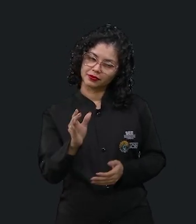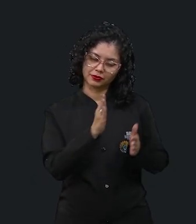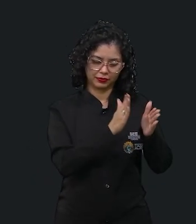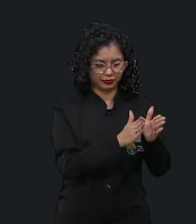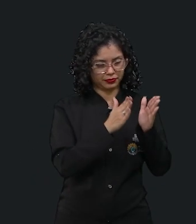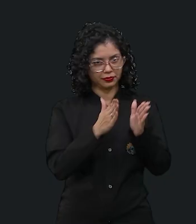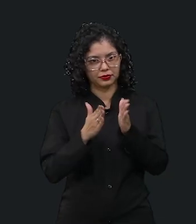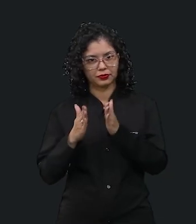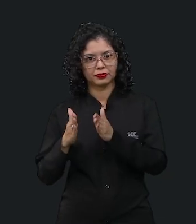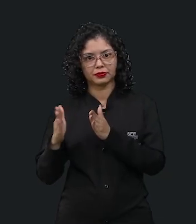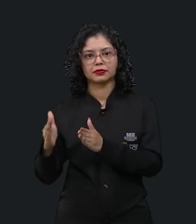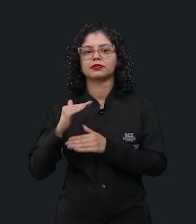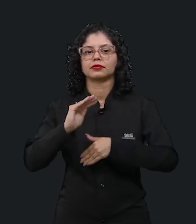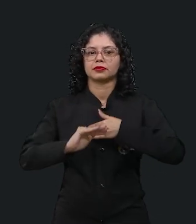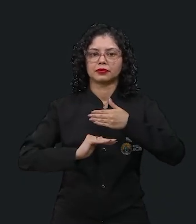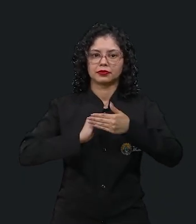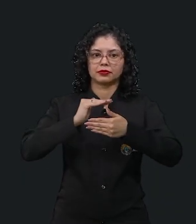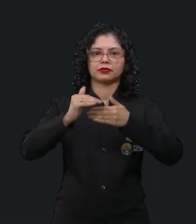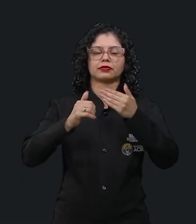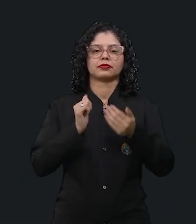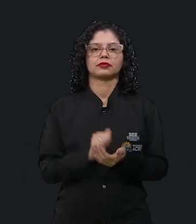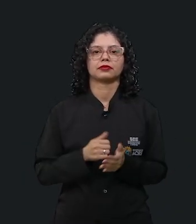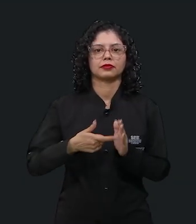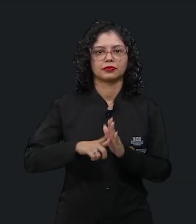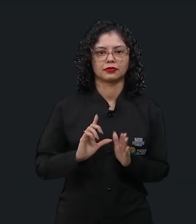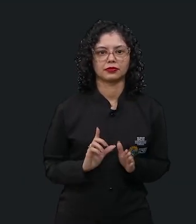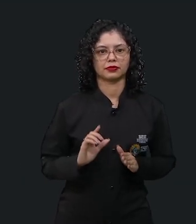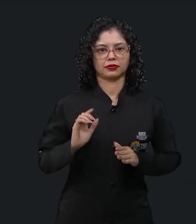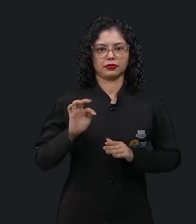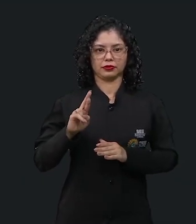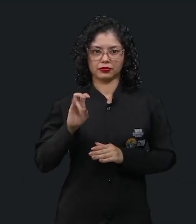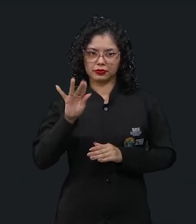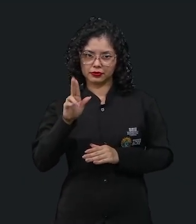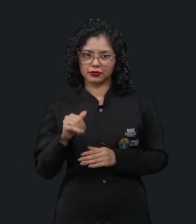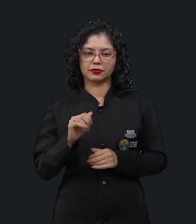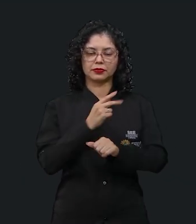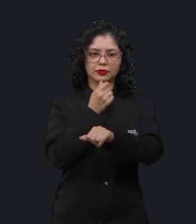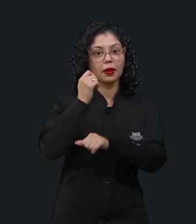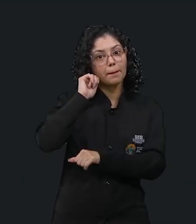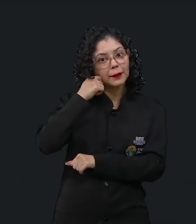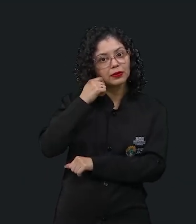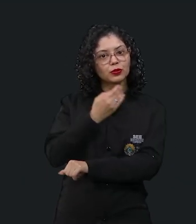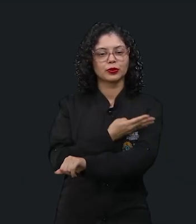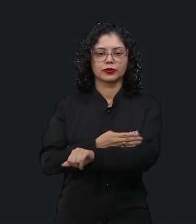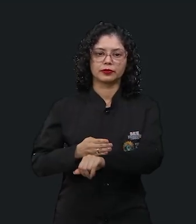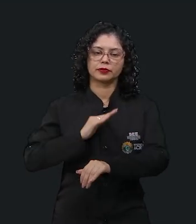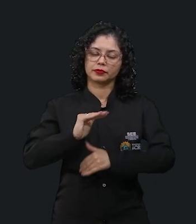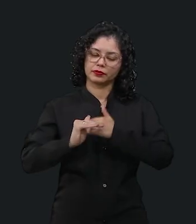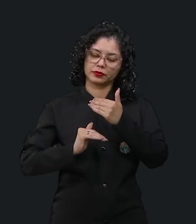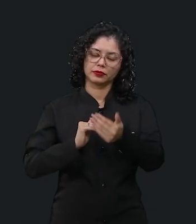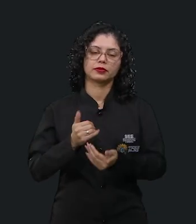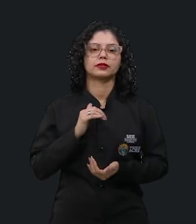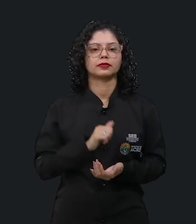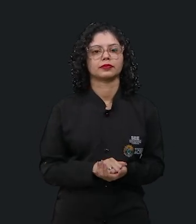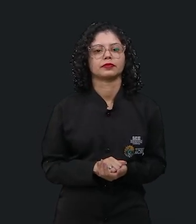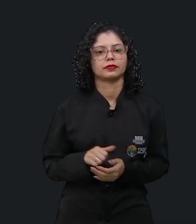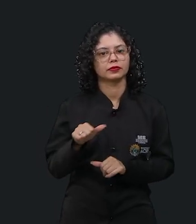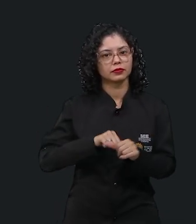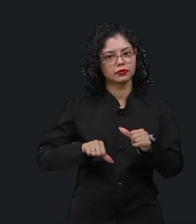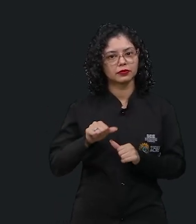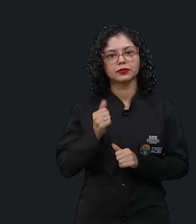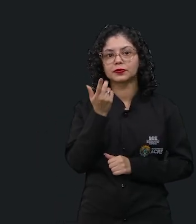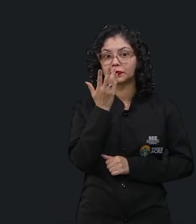a gente está tendo essa evolução, né? Então, antes a TV era analógica, ela era preto e branco, né? Depois ela virou ali uma